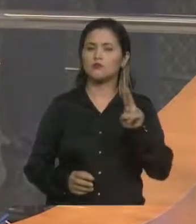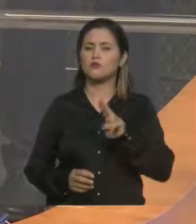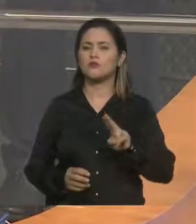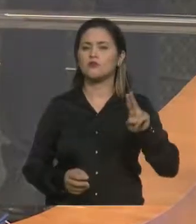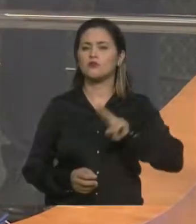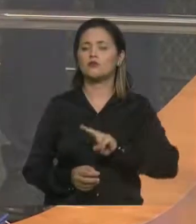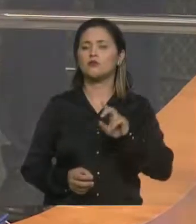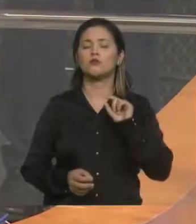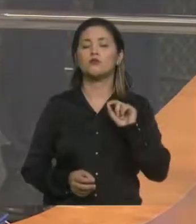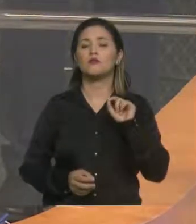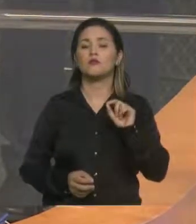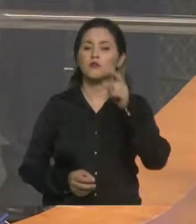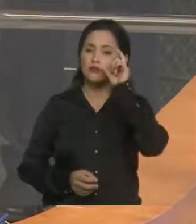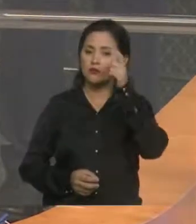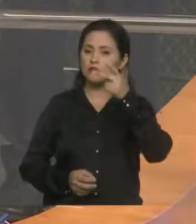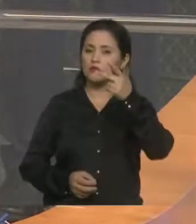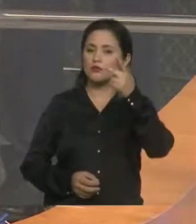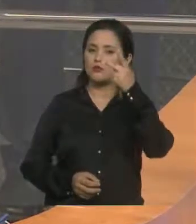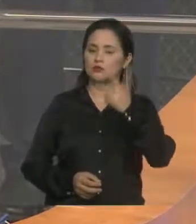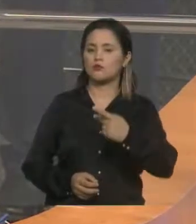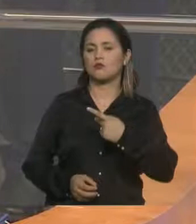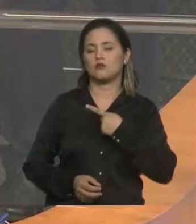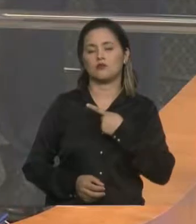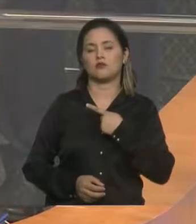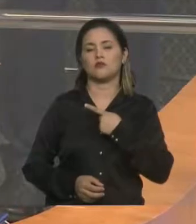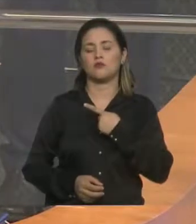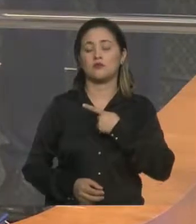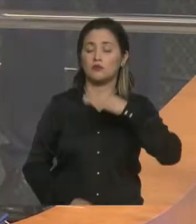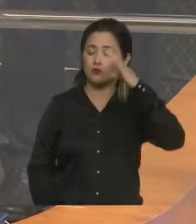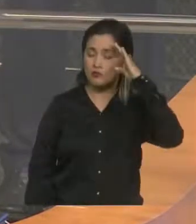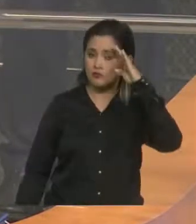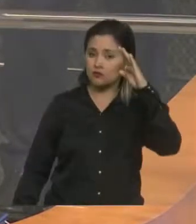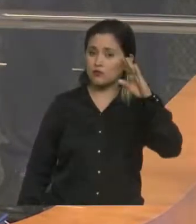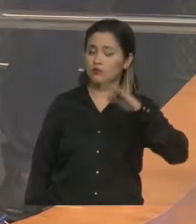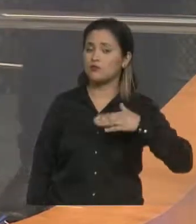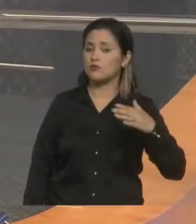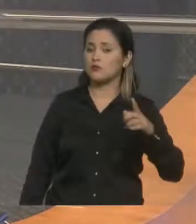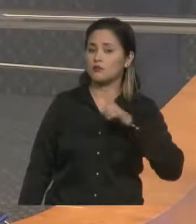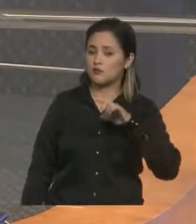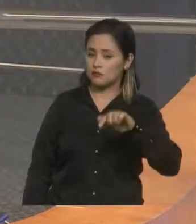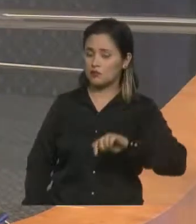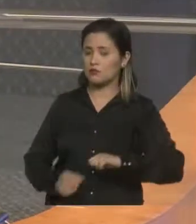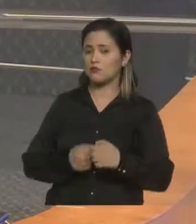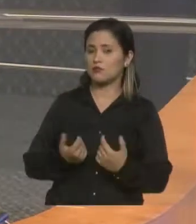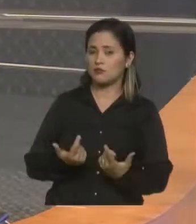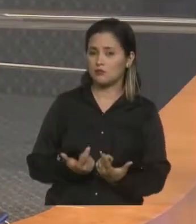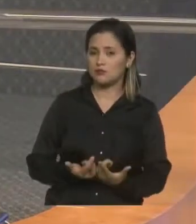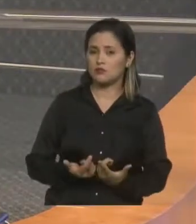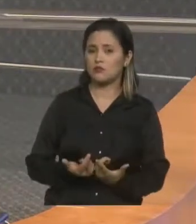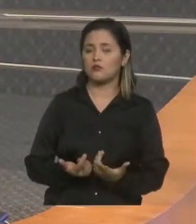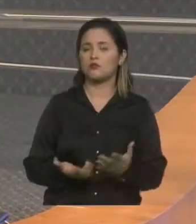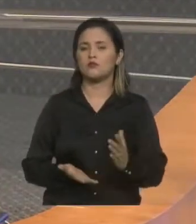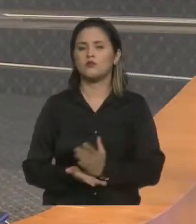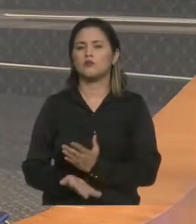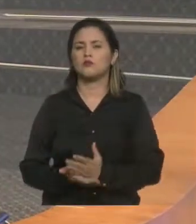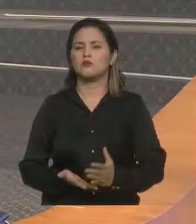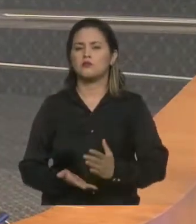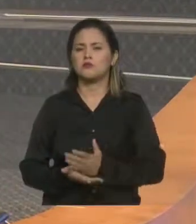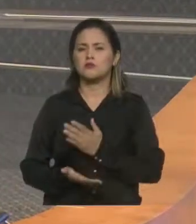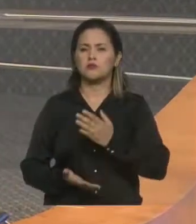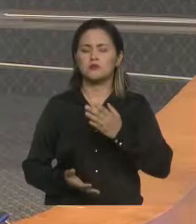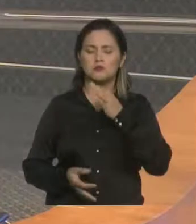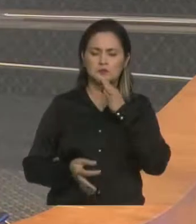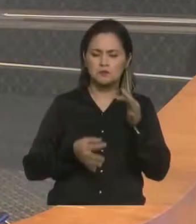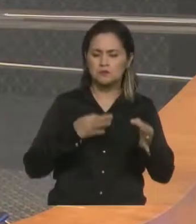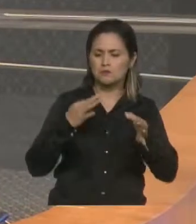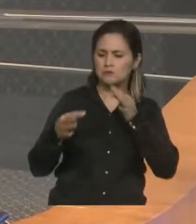pessoais. Especialmente quando a gente tem, dentro da casa, defesas que não levam em